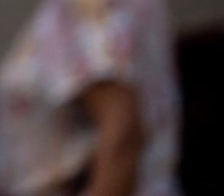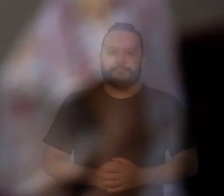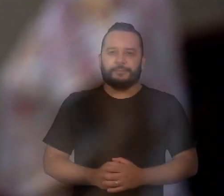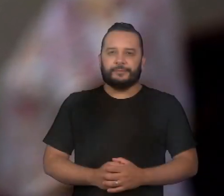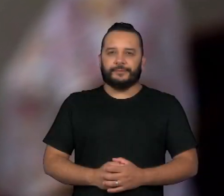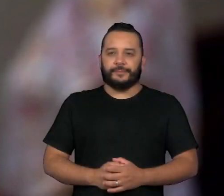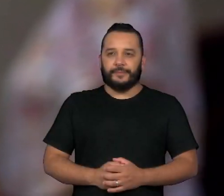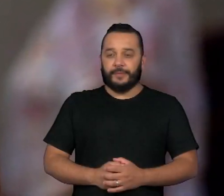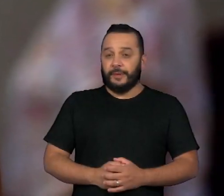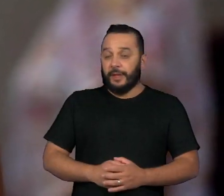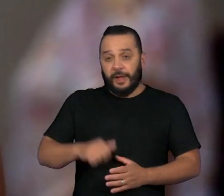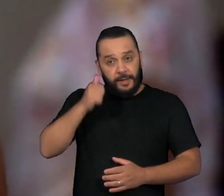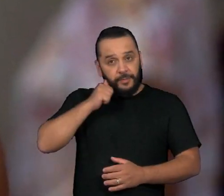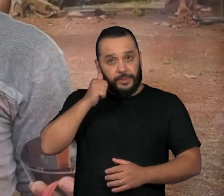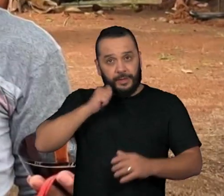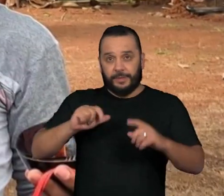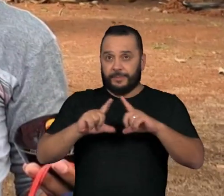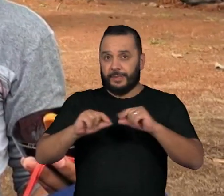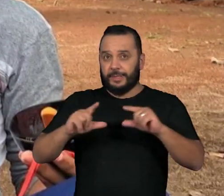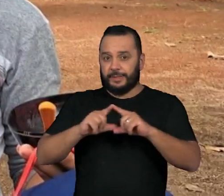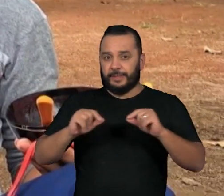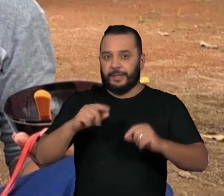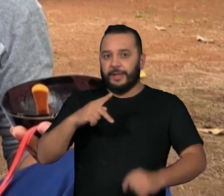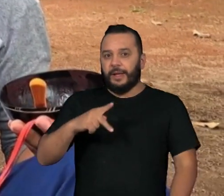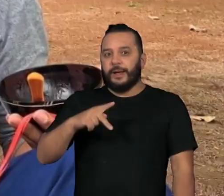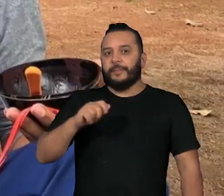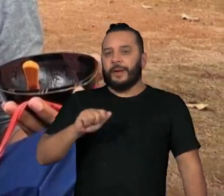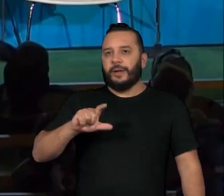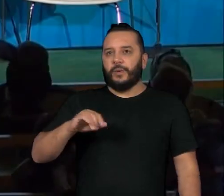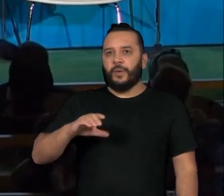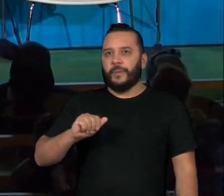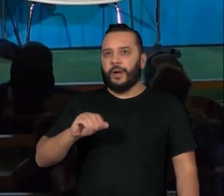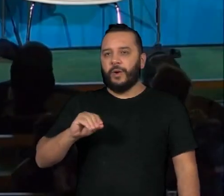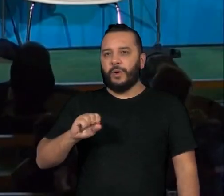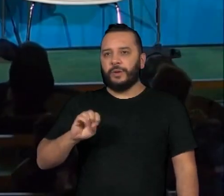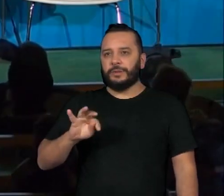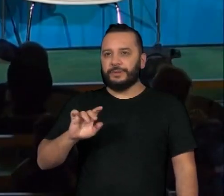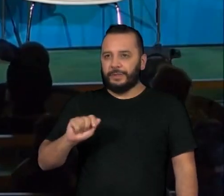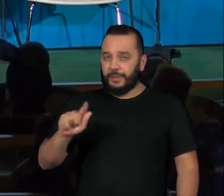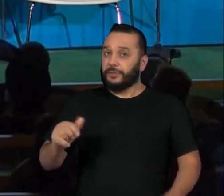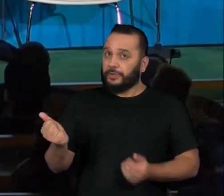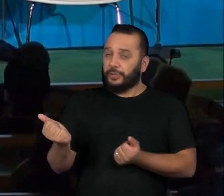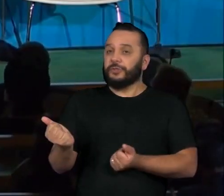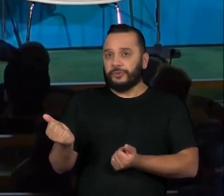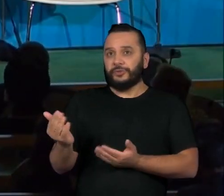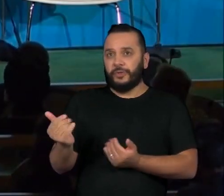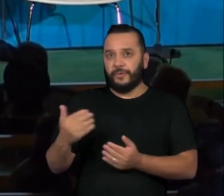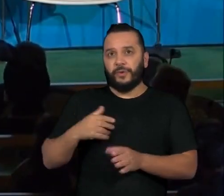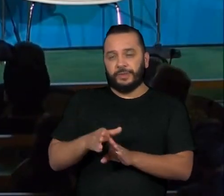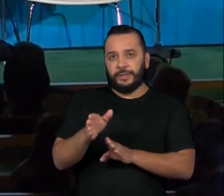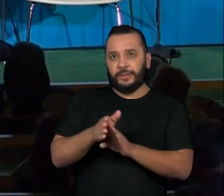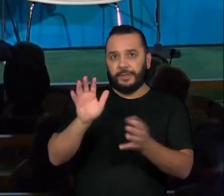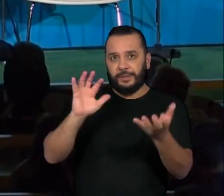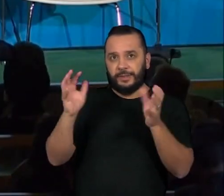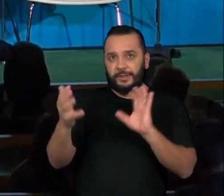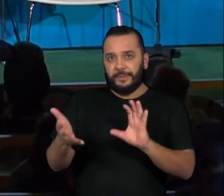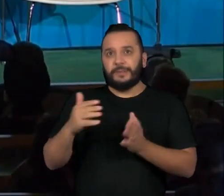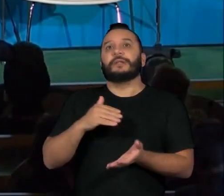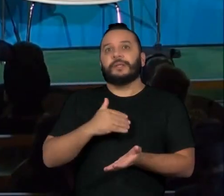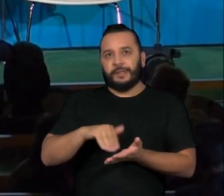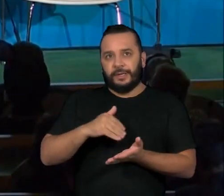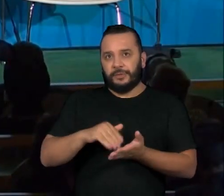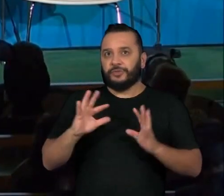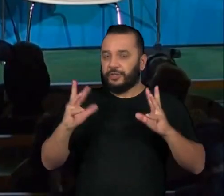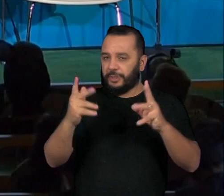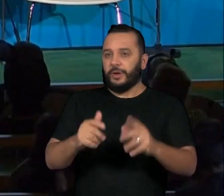A brasiliense Paloma Costa, uma das jovens conselheiras em clima do secretário-geral da ONU, Antônio Guterres,